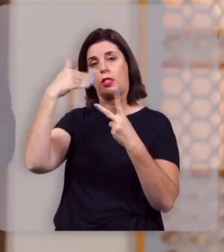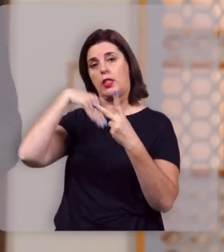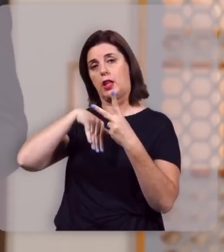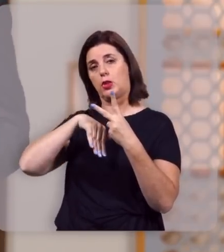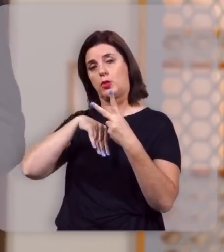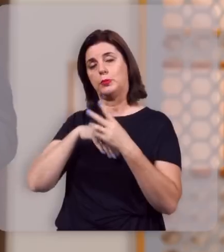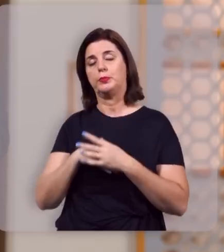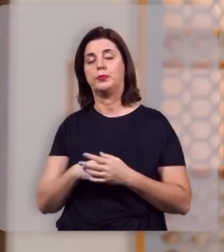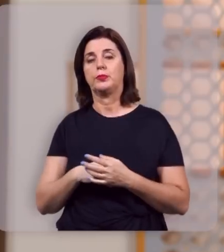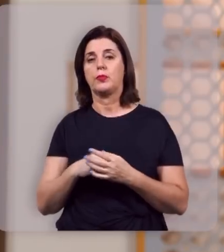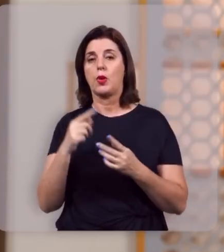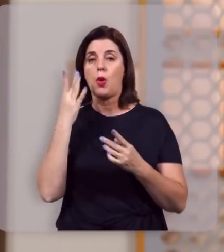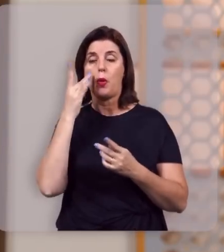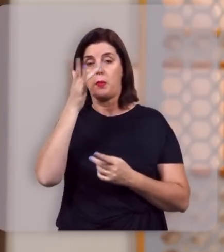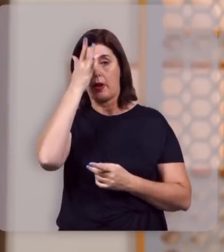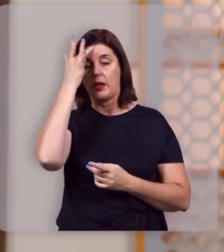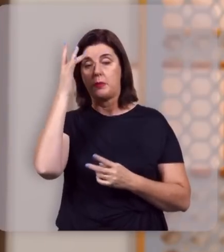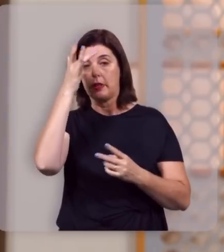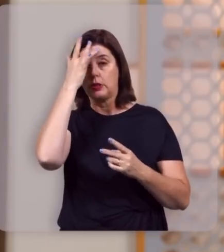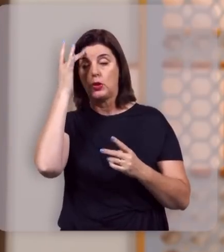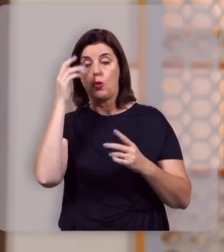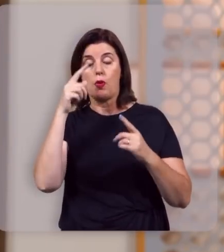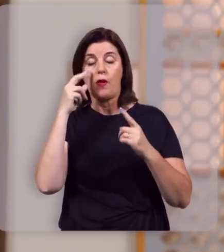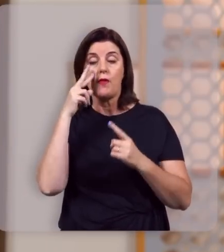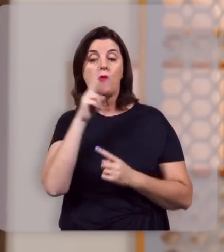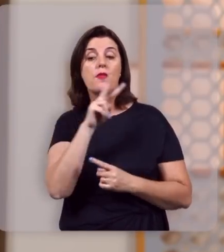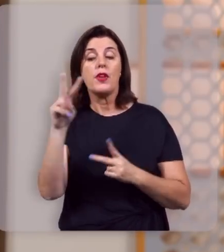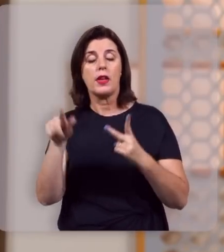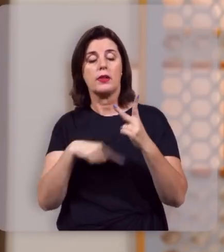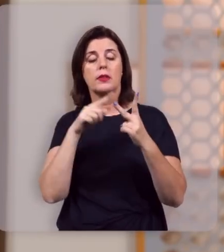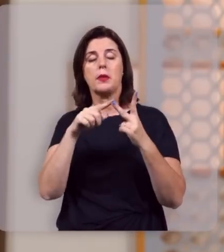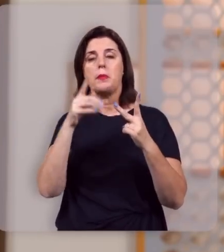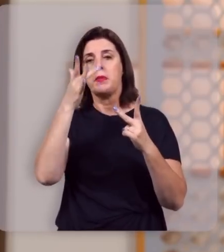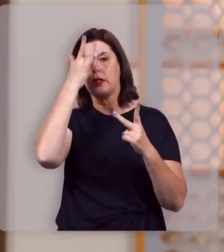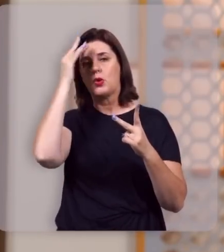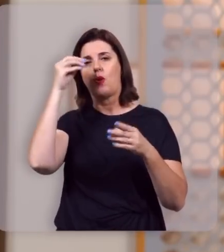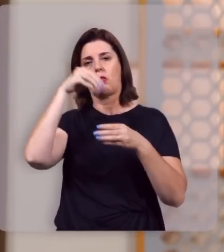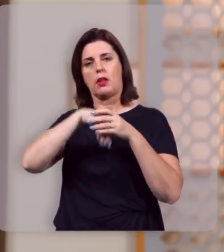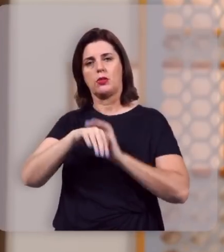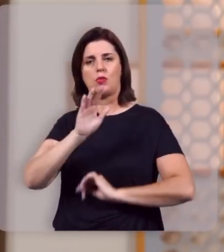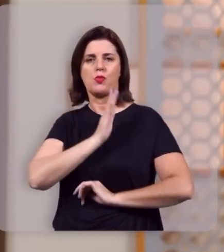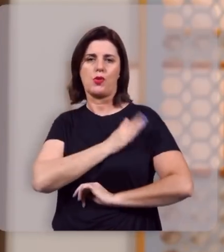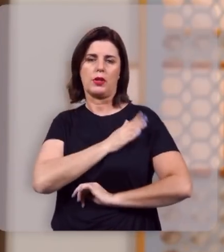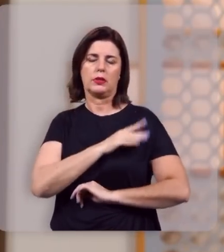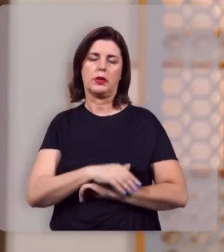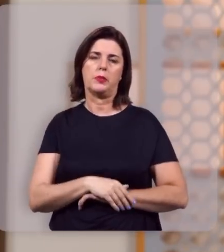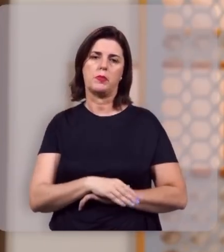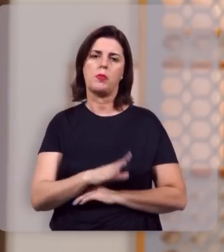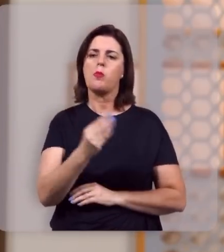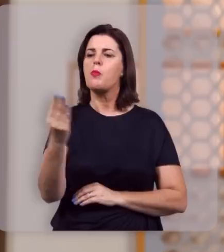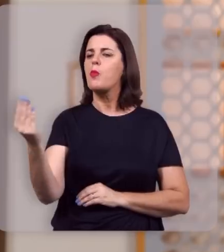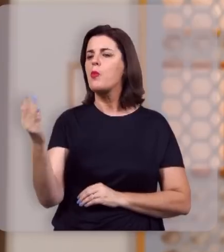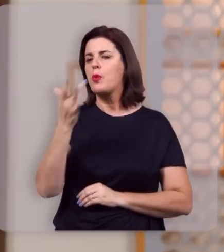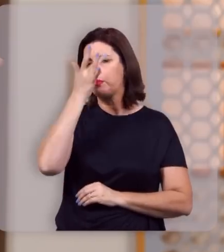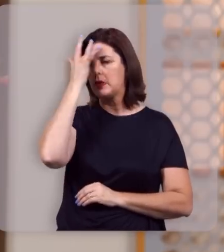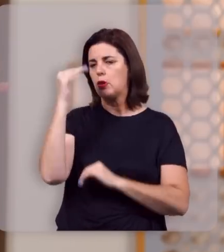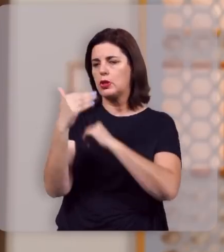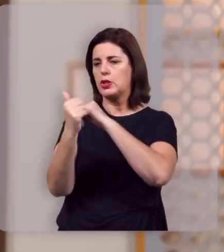interno. Um dirigido aos ouvidos e outro dirigido ao coração. Muitos são